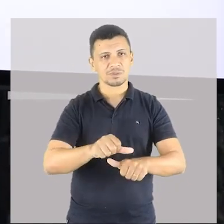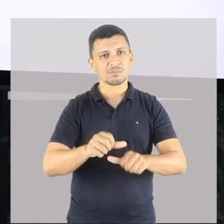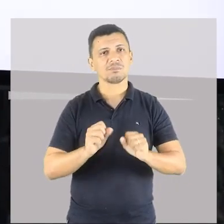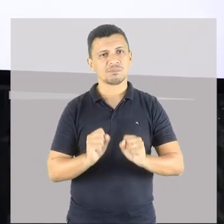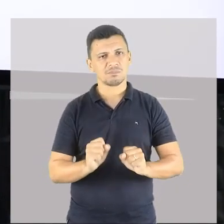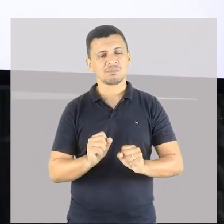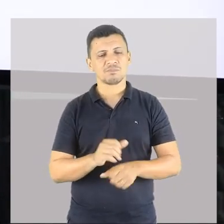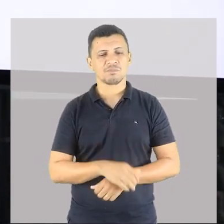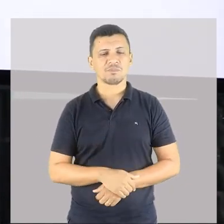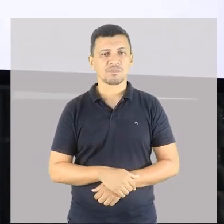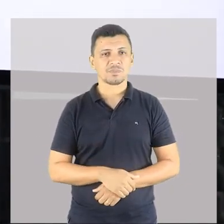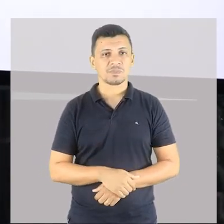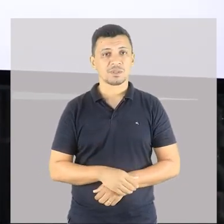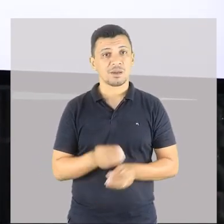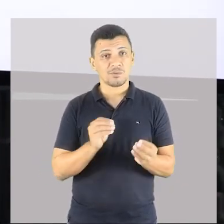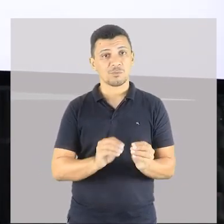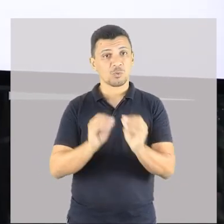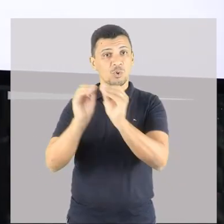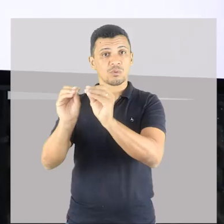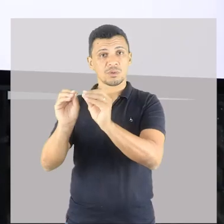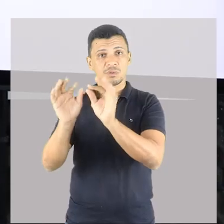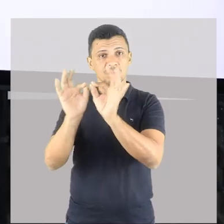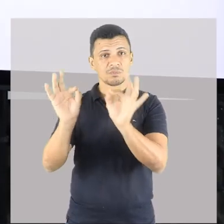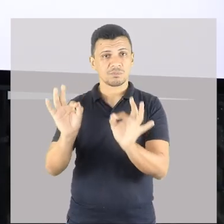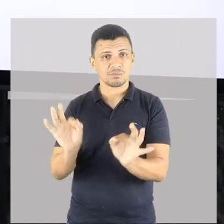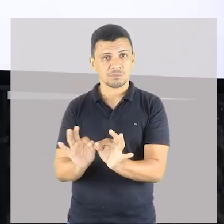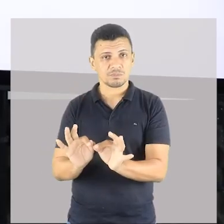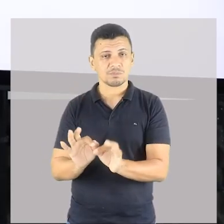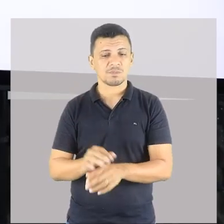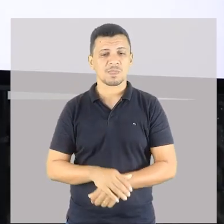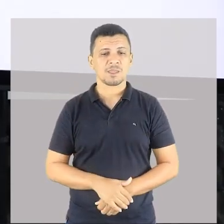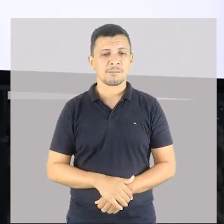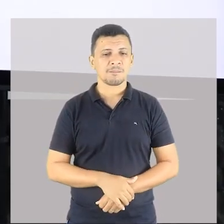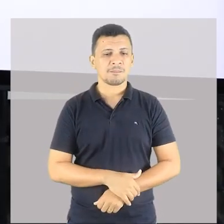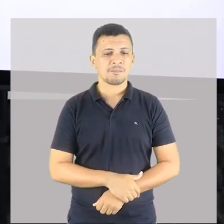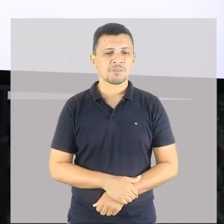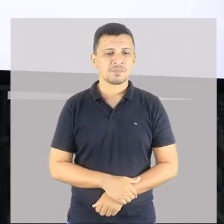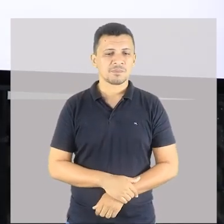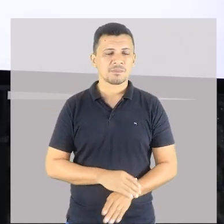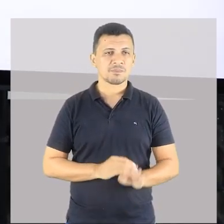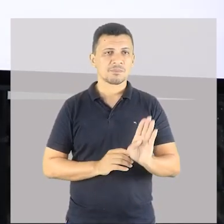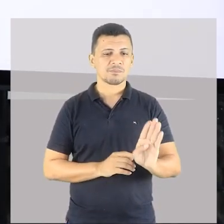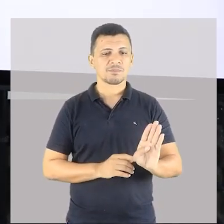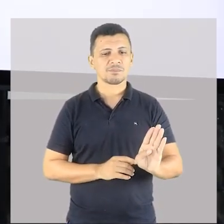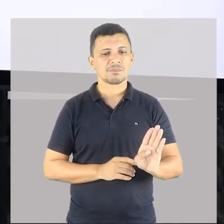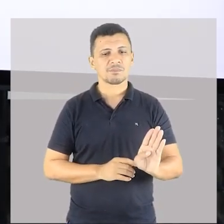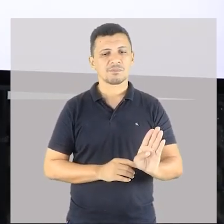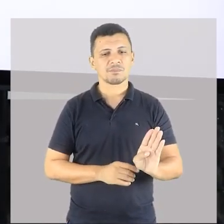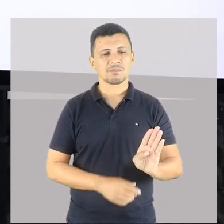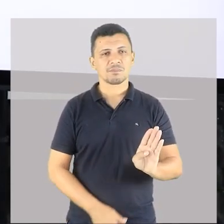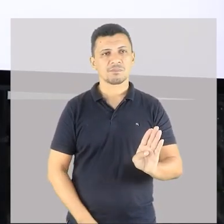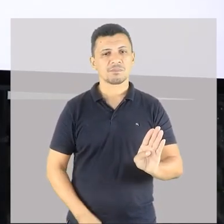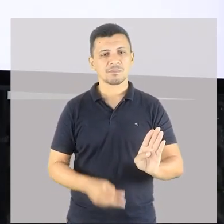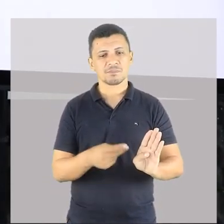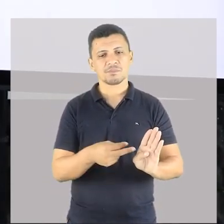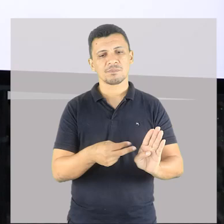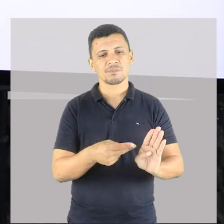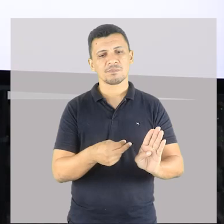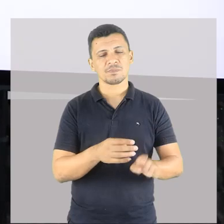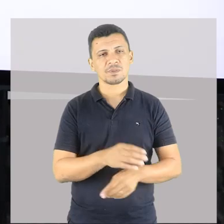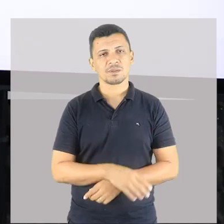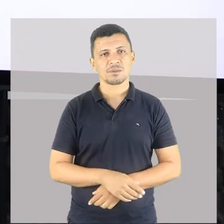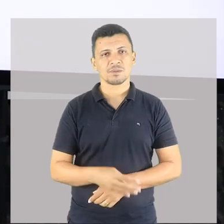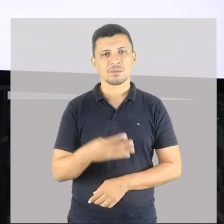Aí agora vamos para a fórmula lá, né? Vamos botar as coisinhas na fórmula, todos os valores. B vai ser igual